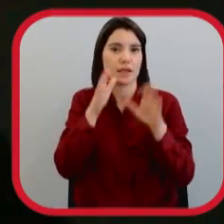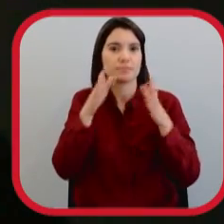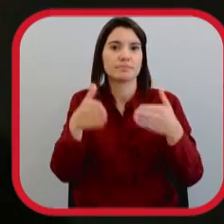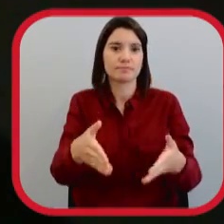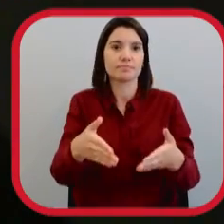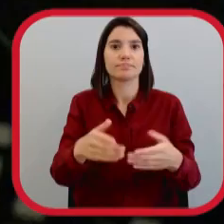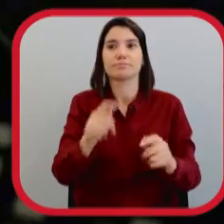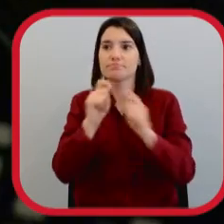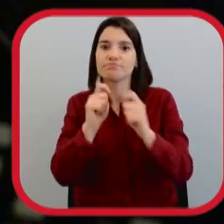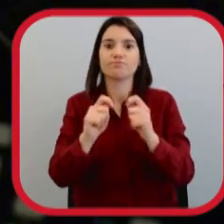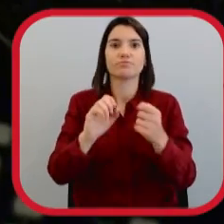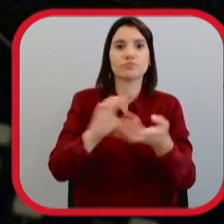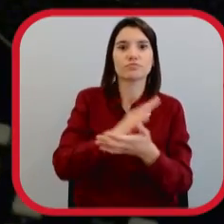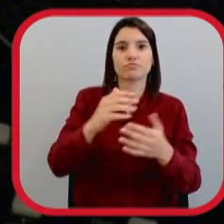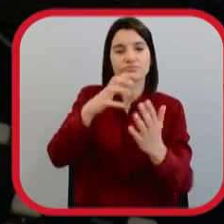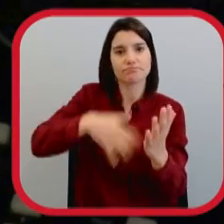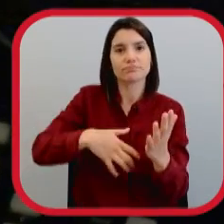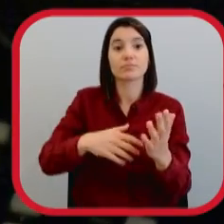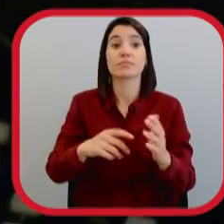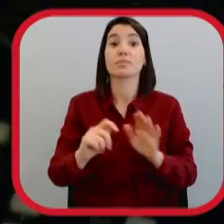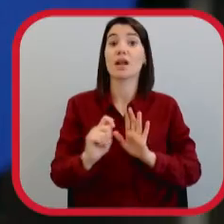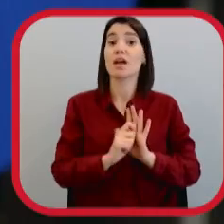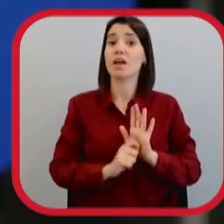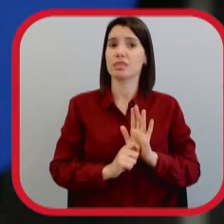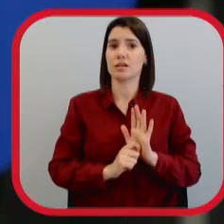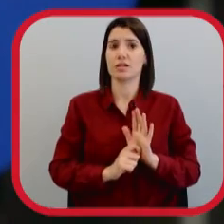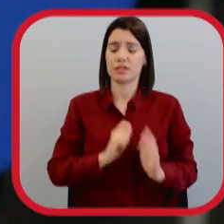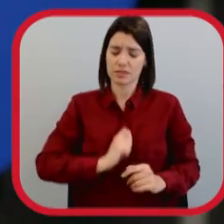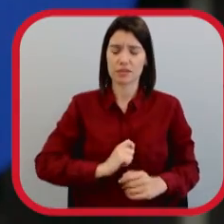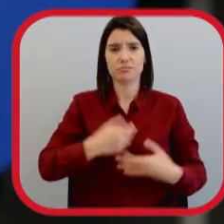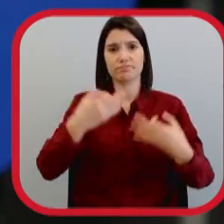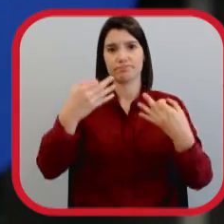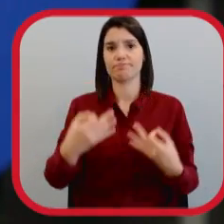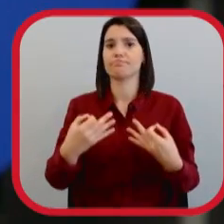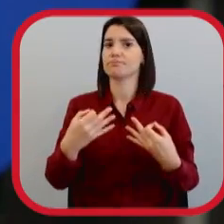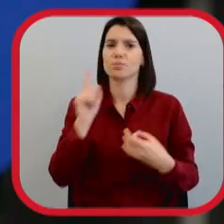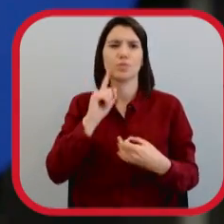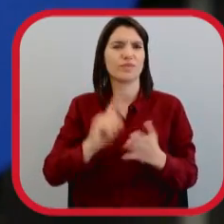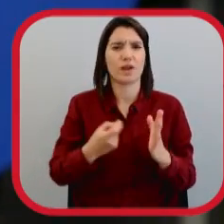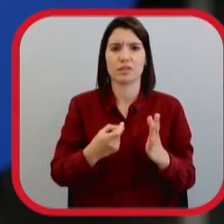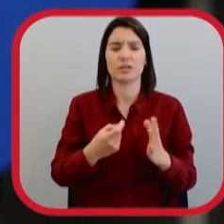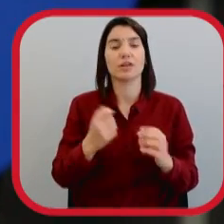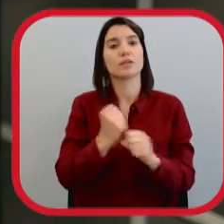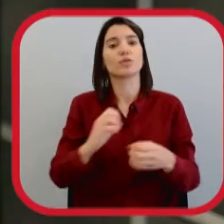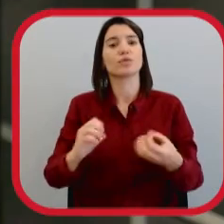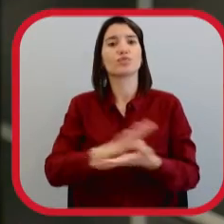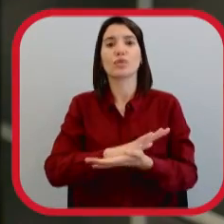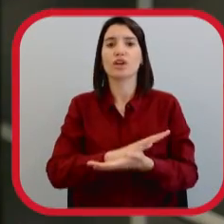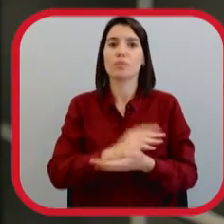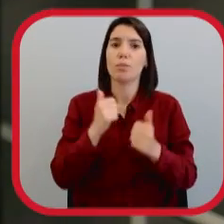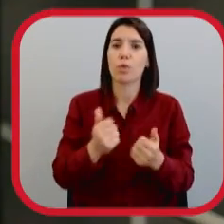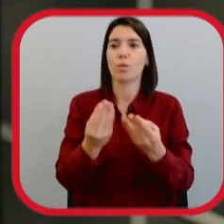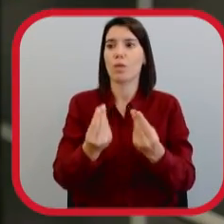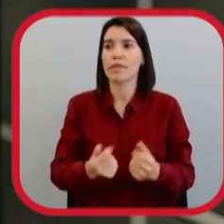gosto de trabalhar e, sobretudo, trabalhar em reportagem. A ética é fundamental para que o jornalismo possa ser bom, de